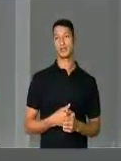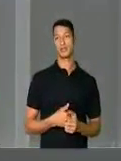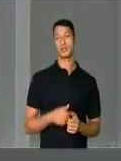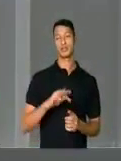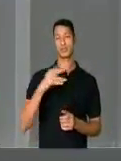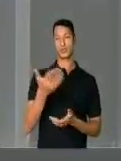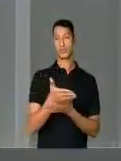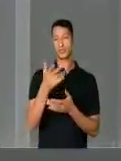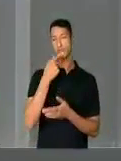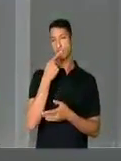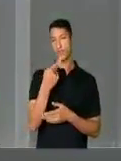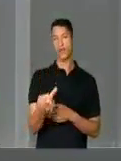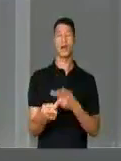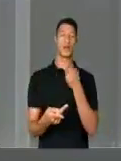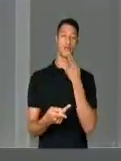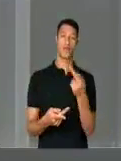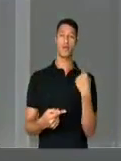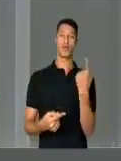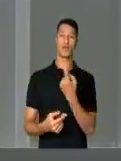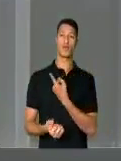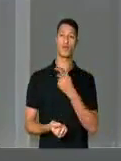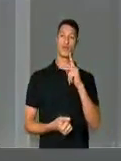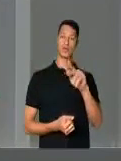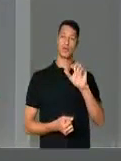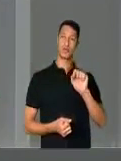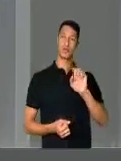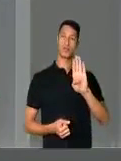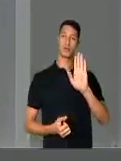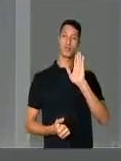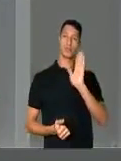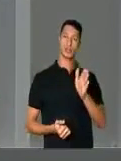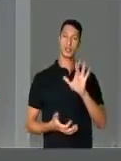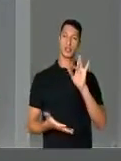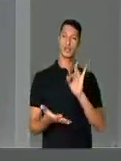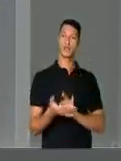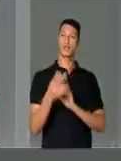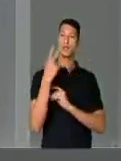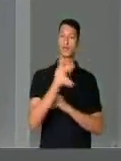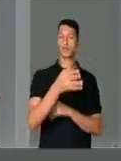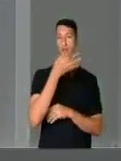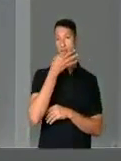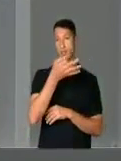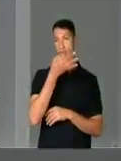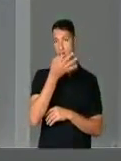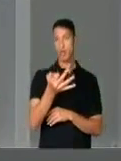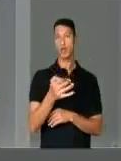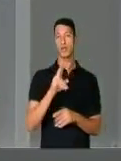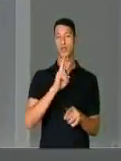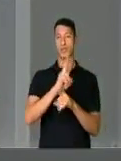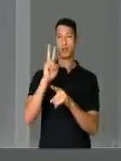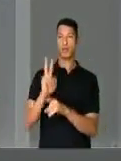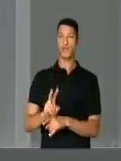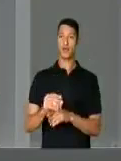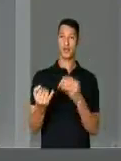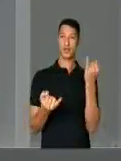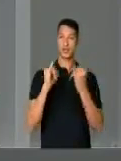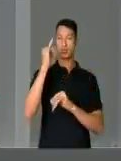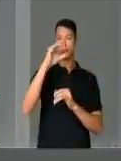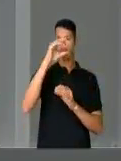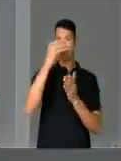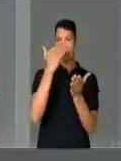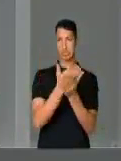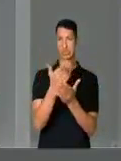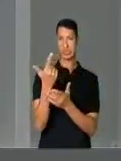porque isso todos falam. O nosso partido, o PSB, já definiu a sua posição em defesa dessas